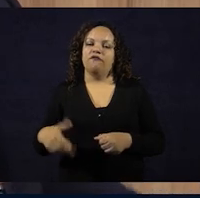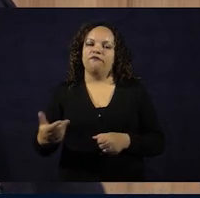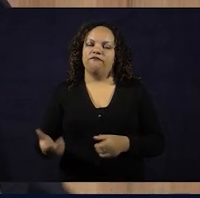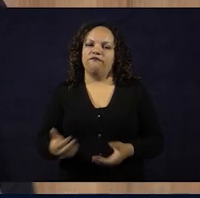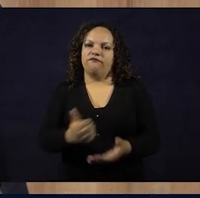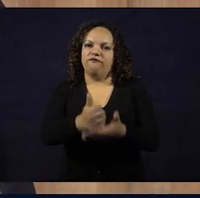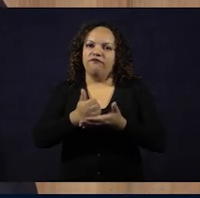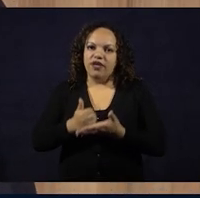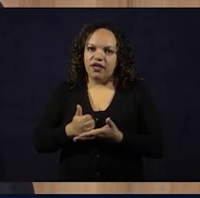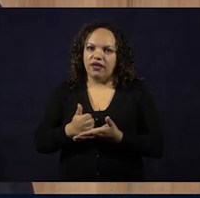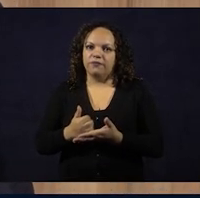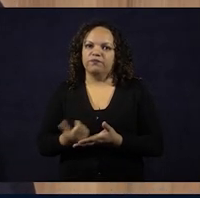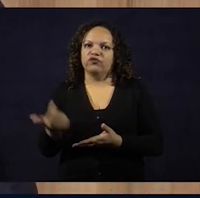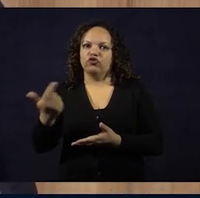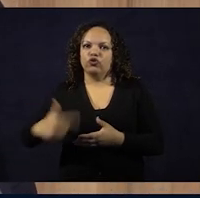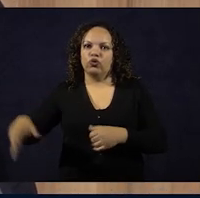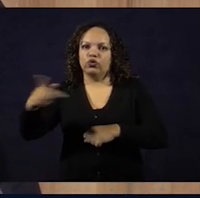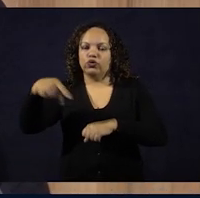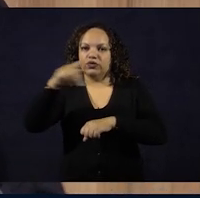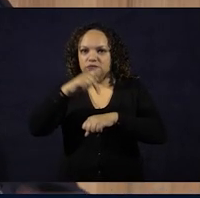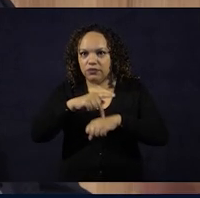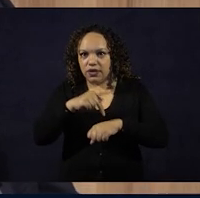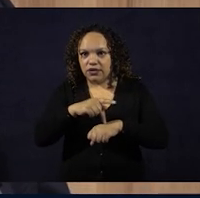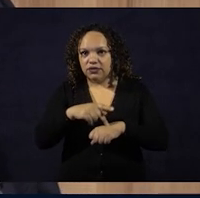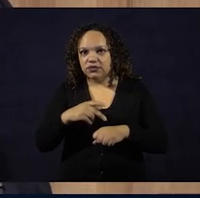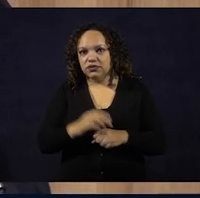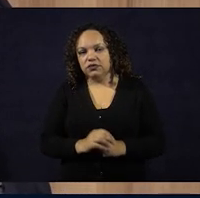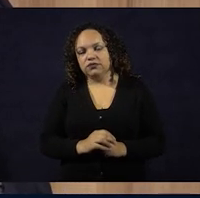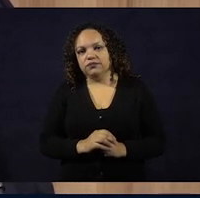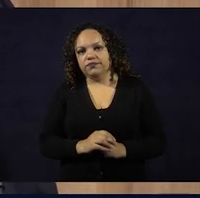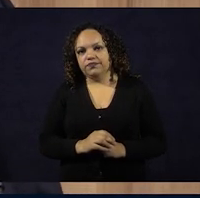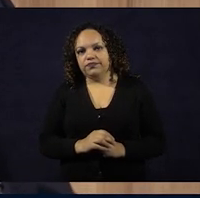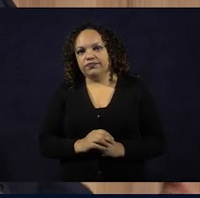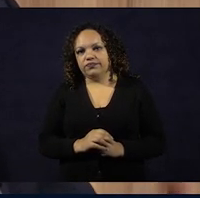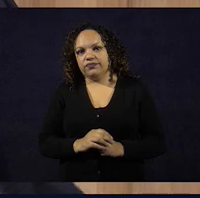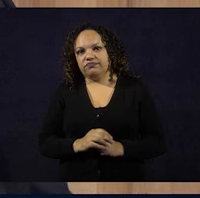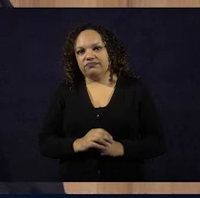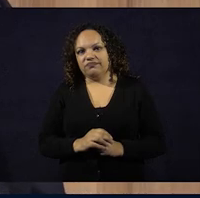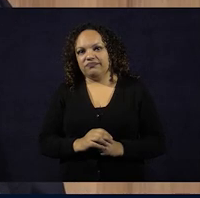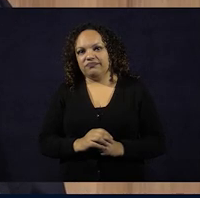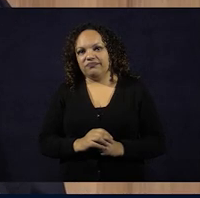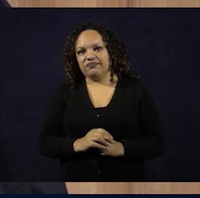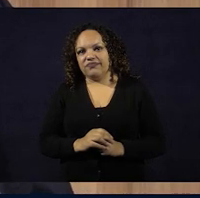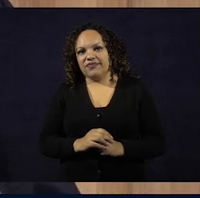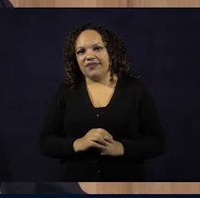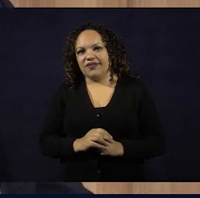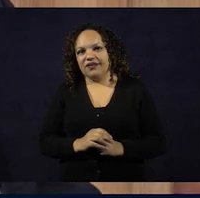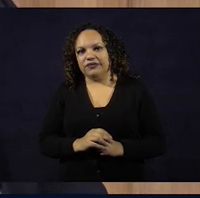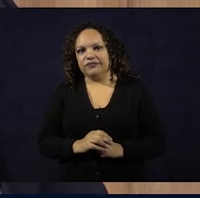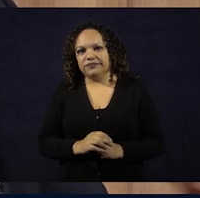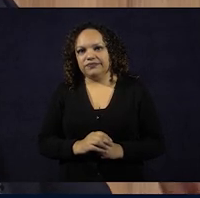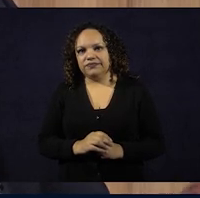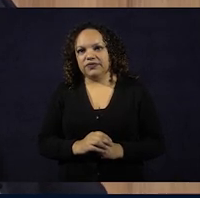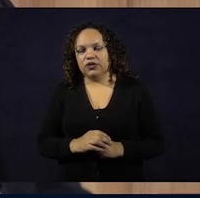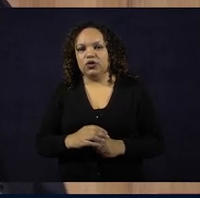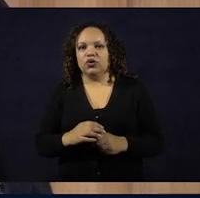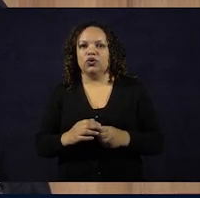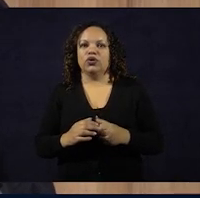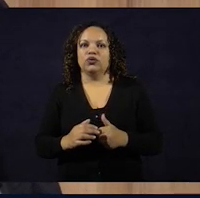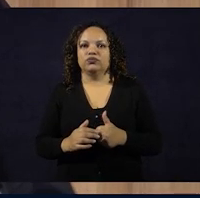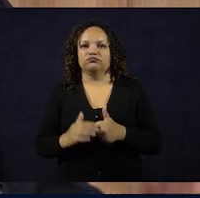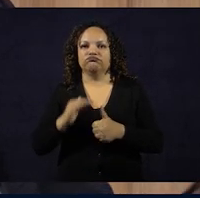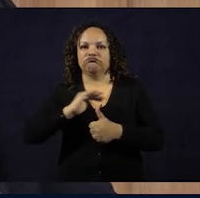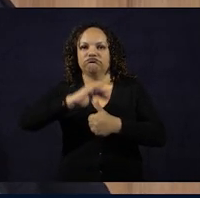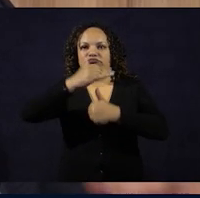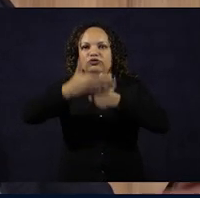porque tem incentivo fiscal em alguma das unidades mas assim virou quando a gente fala a gente brinca lá de sustentabilidade não